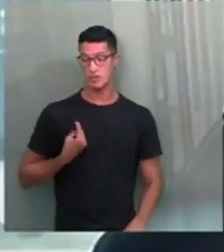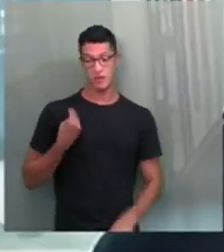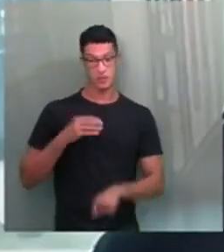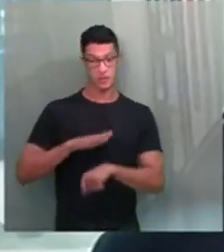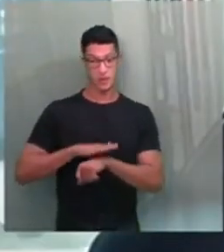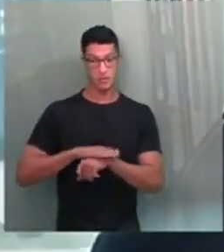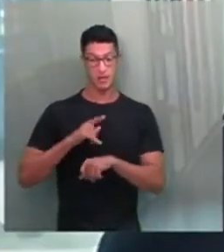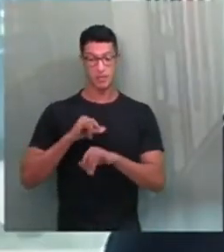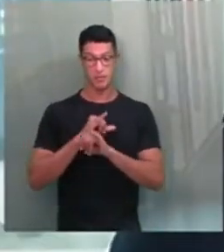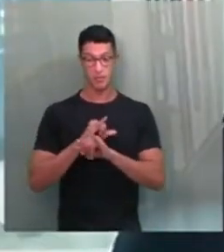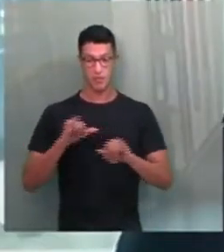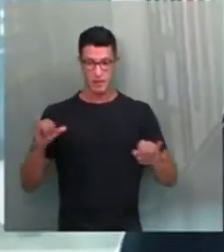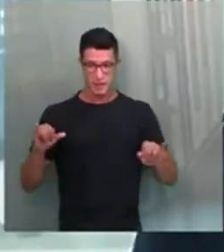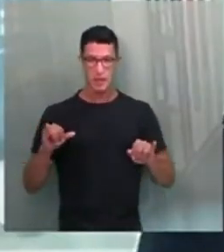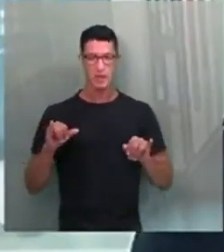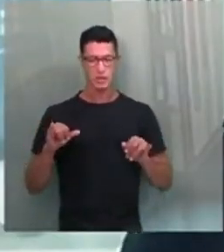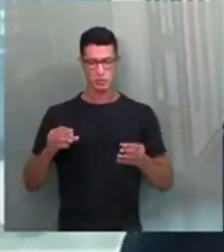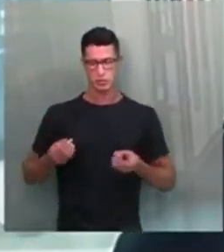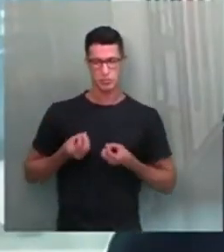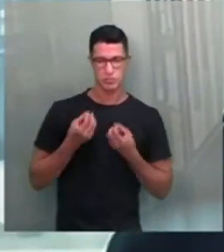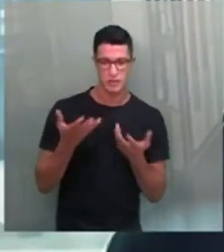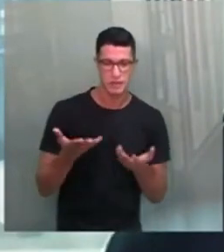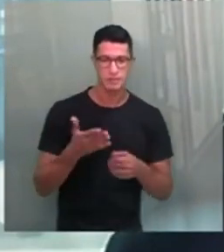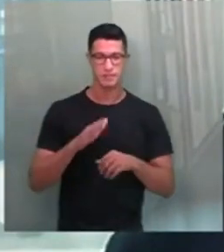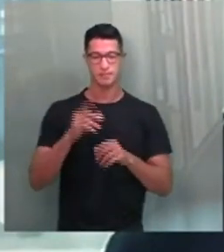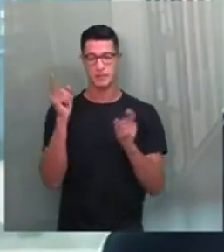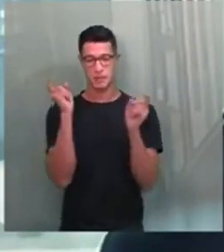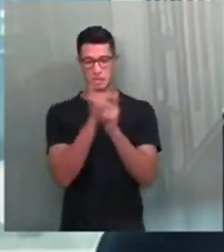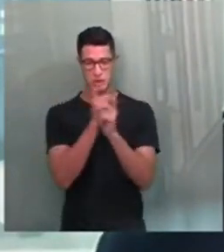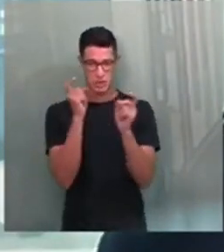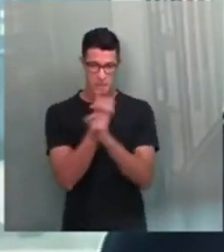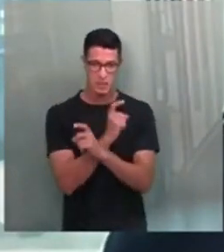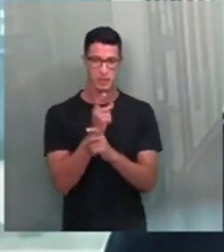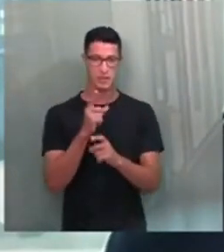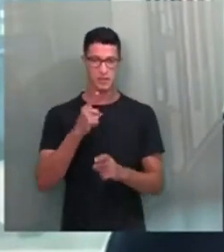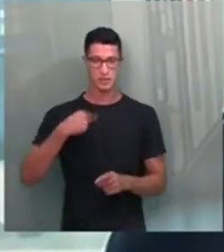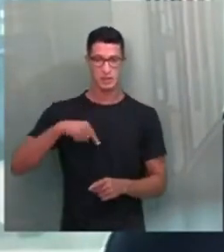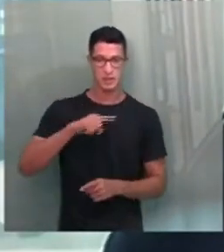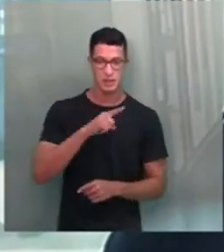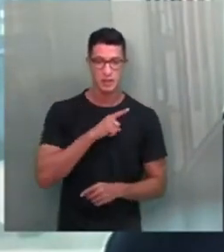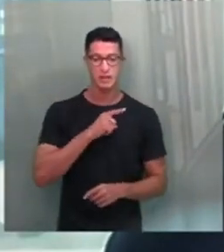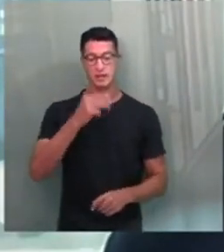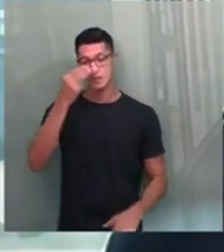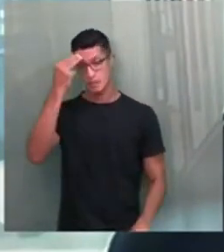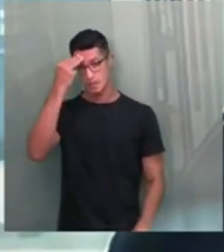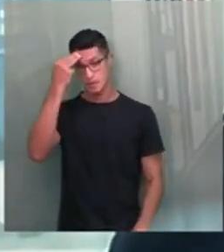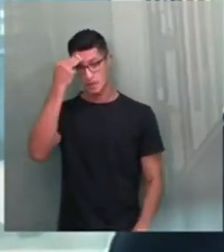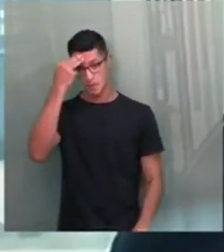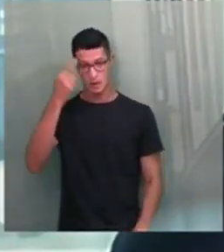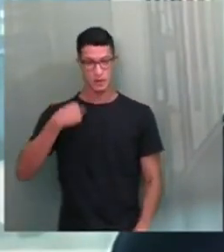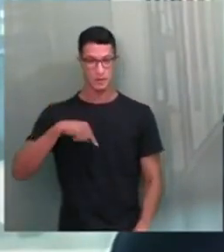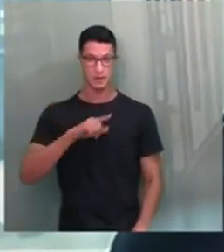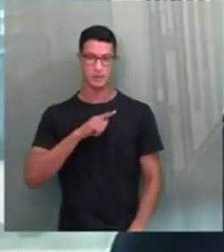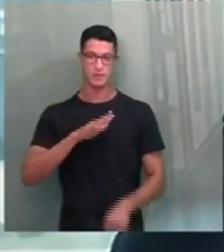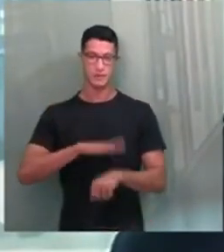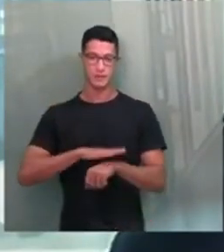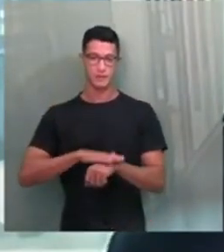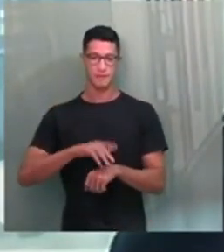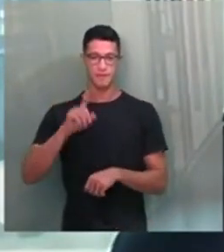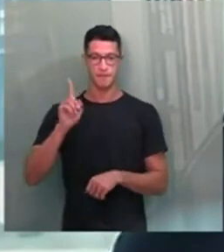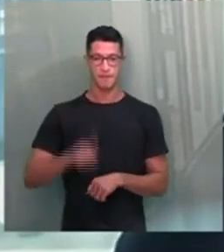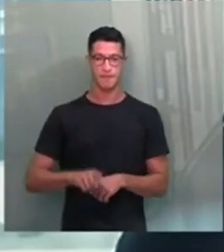informação, desinformação, fake news, e a nossa memória e o nosso tempo